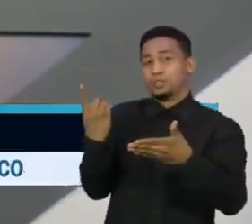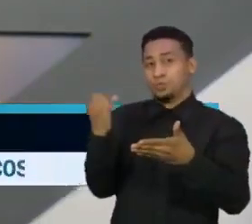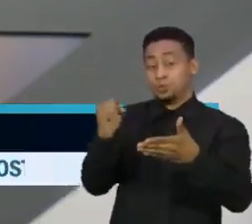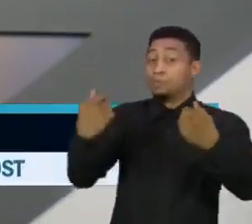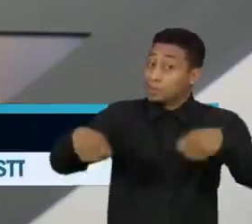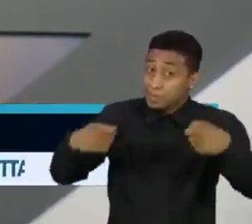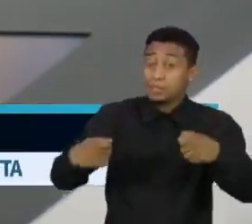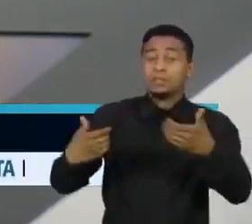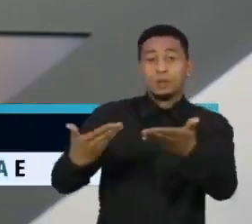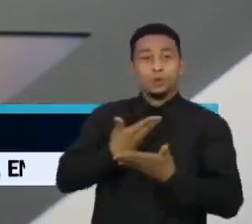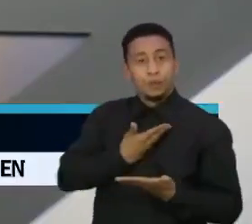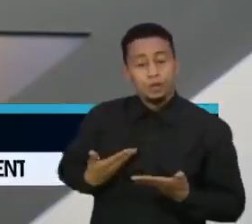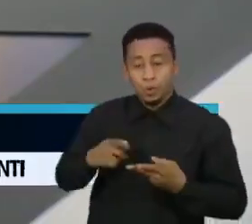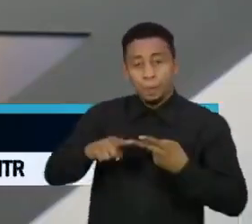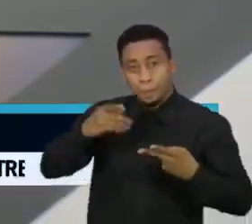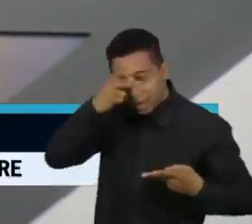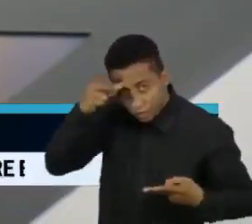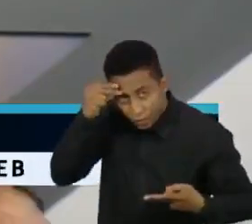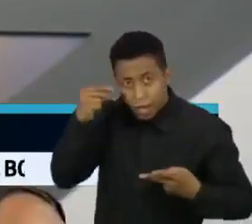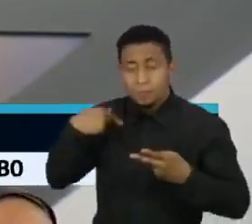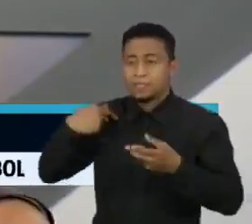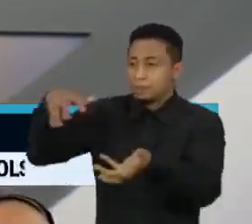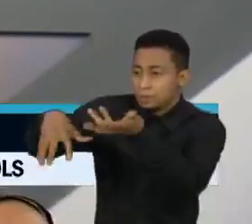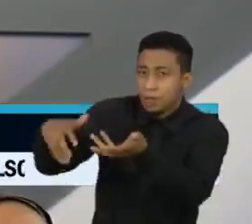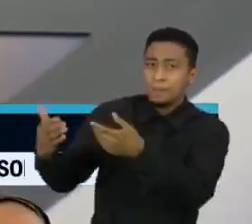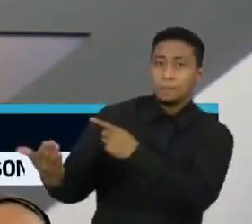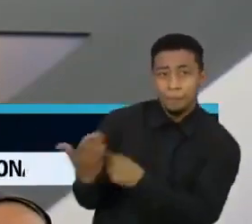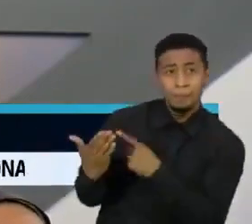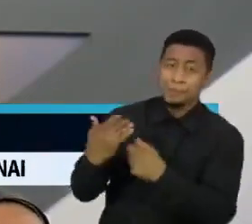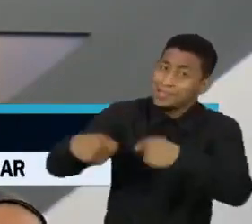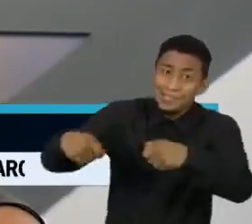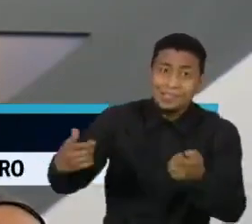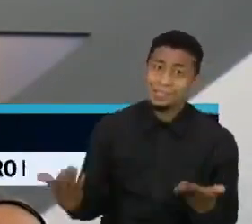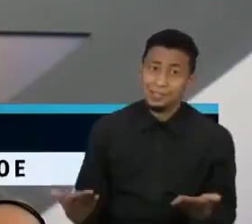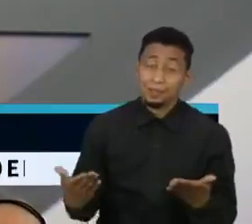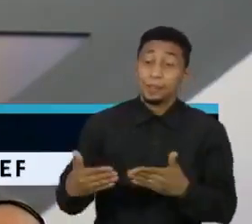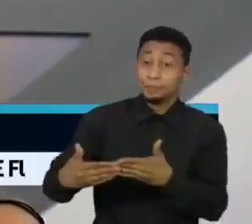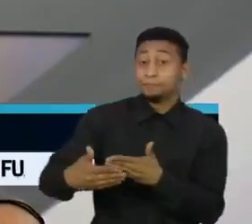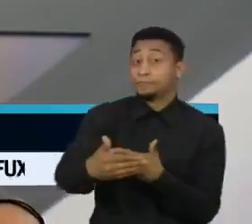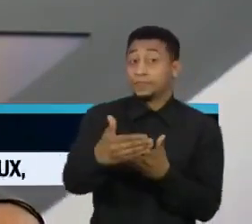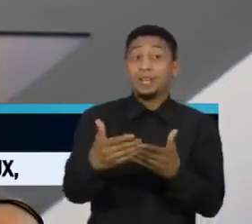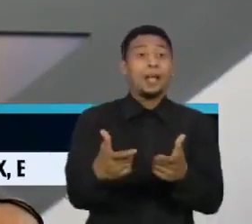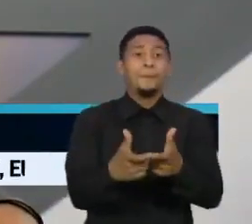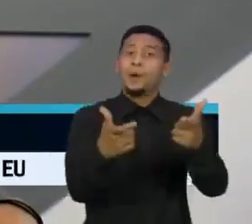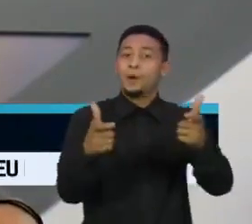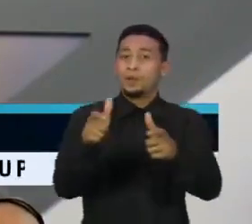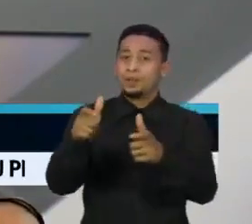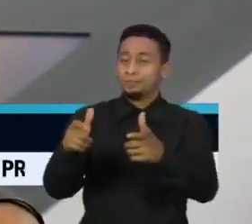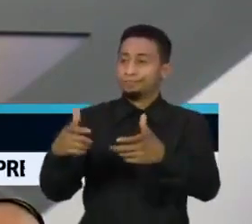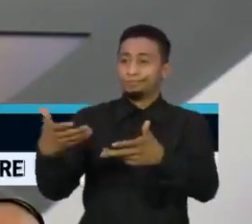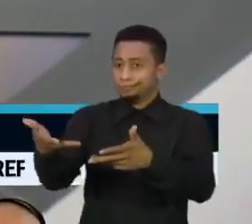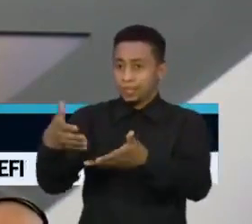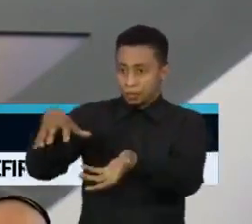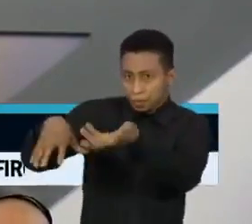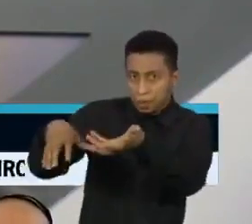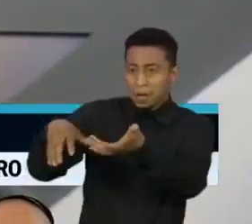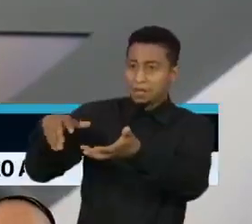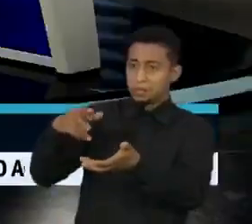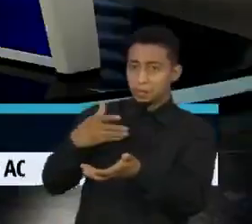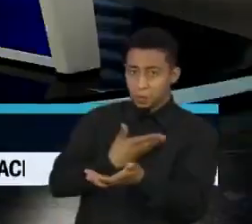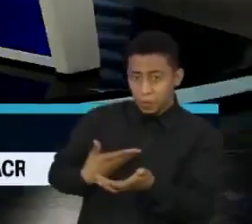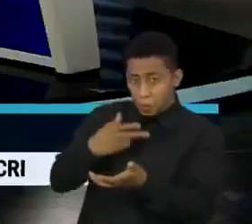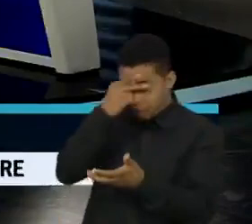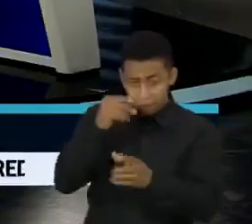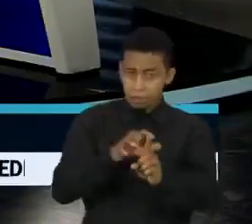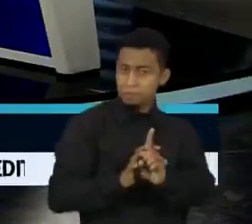precisa governador de precisa de prefeito ele precisa de congressista e o que que está se desenhando aqui muita gente o embarcador do Poder do governo